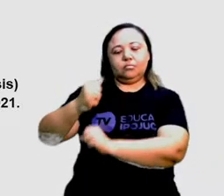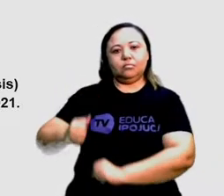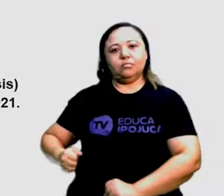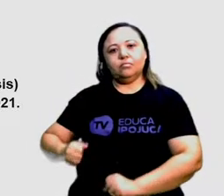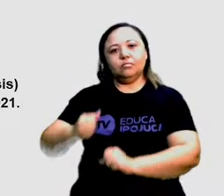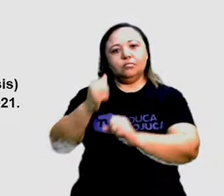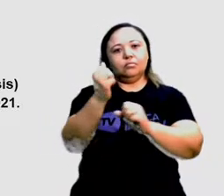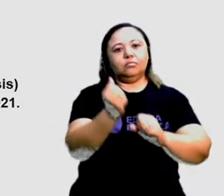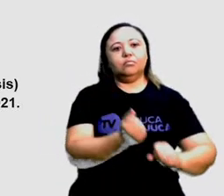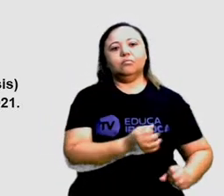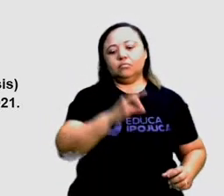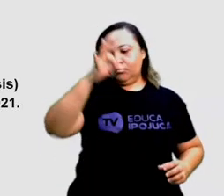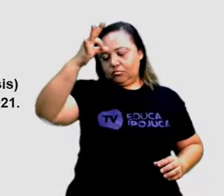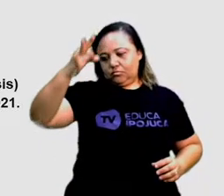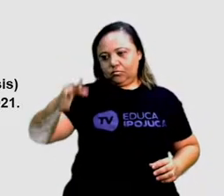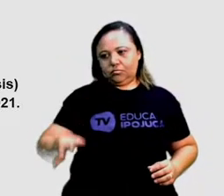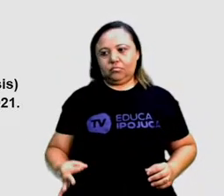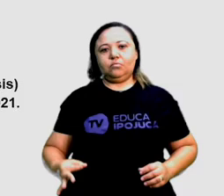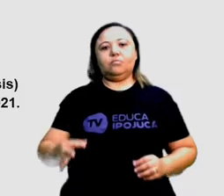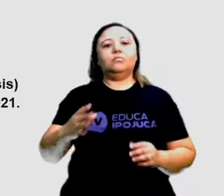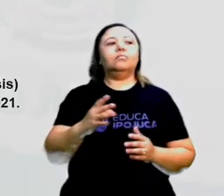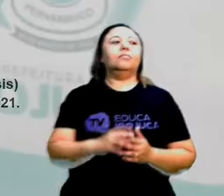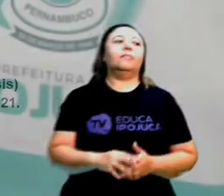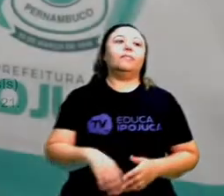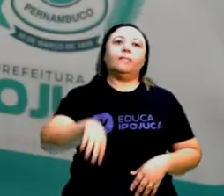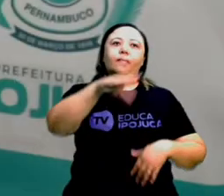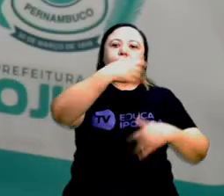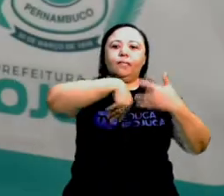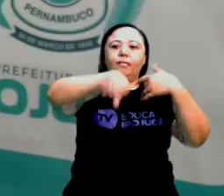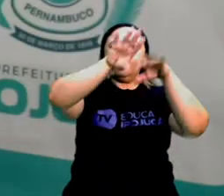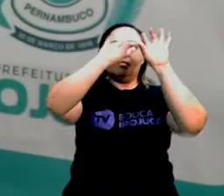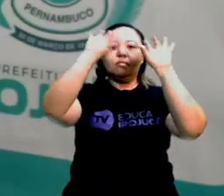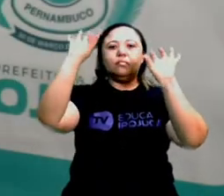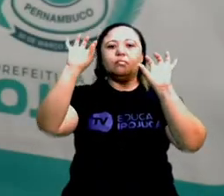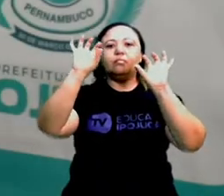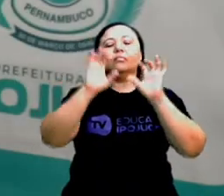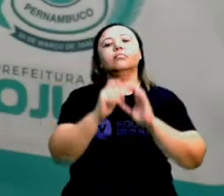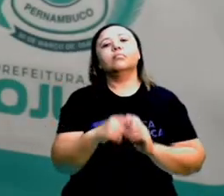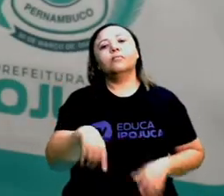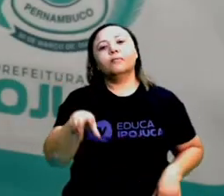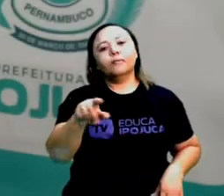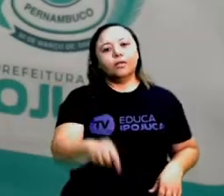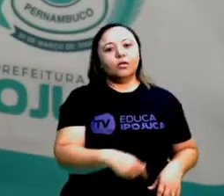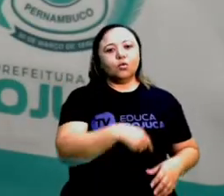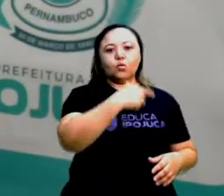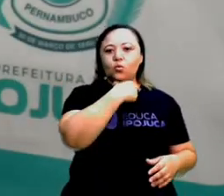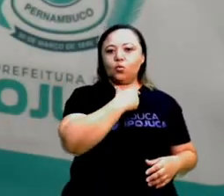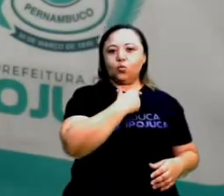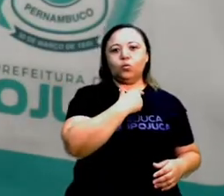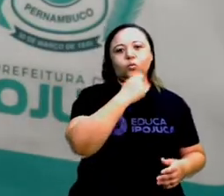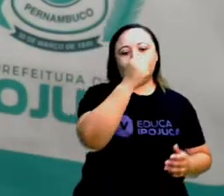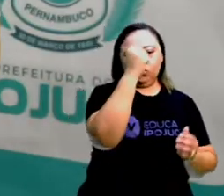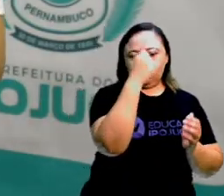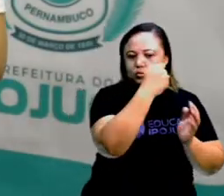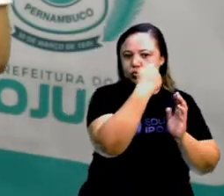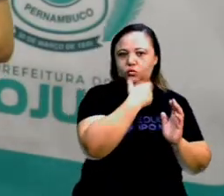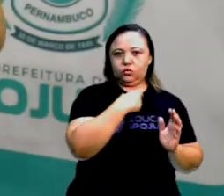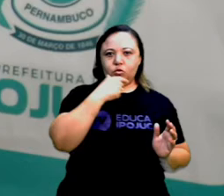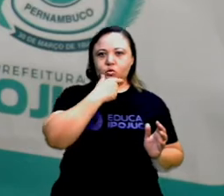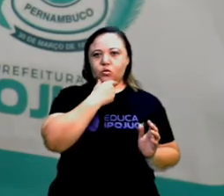homem. O certo é que estás no céu. Observe que o narrador narra essa passagem, não